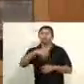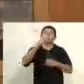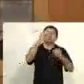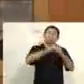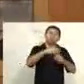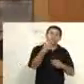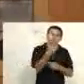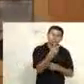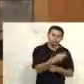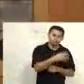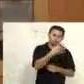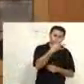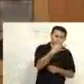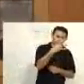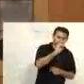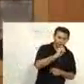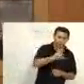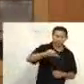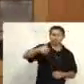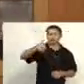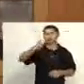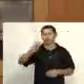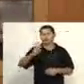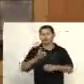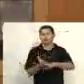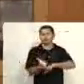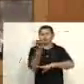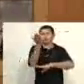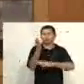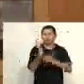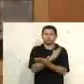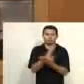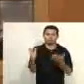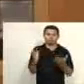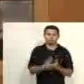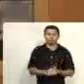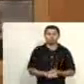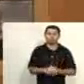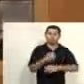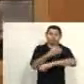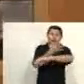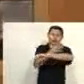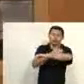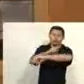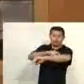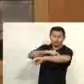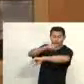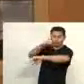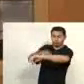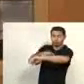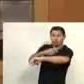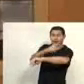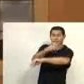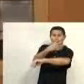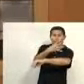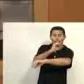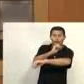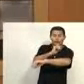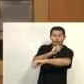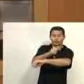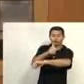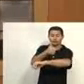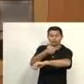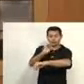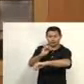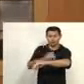segunda situação, 40, 15. Eu aumentei essa distribuição, esse desvio padrão, né? Porque esse 10 e o 15 corresponde ao